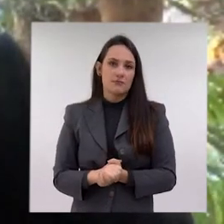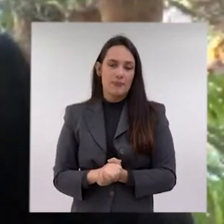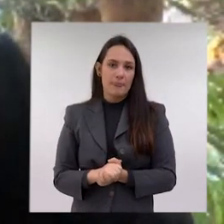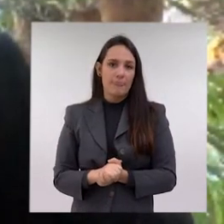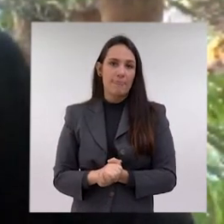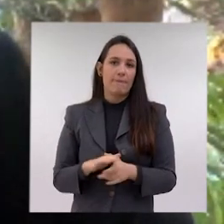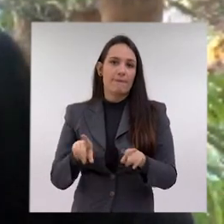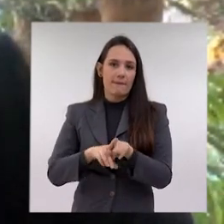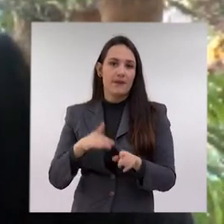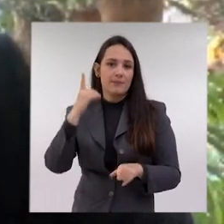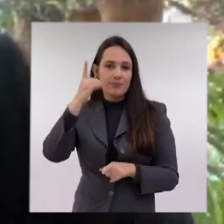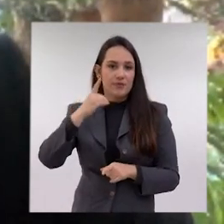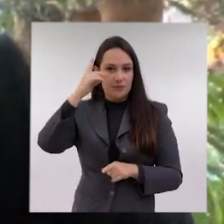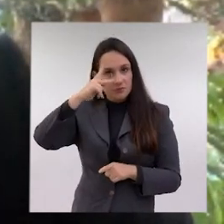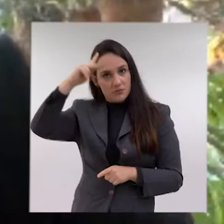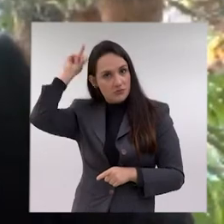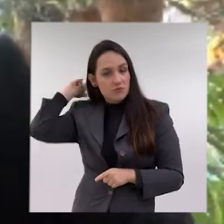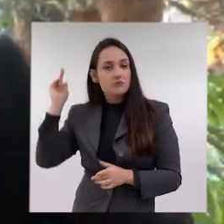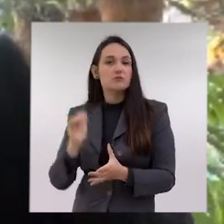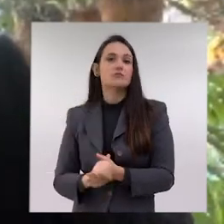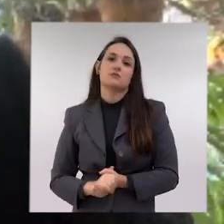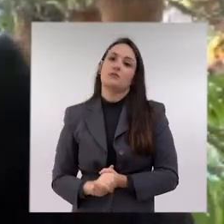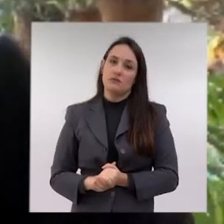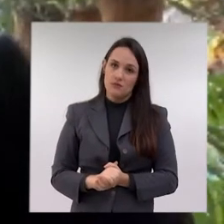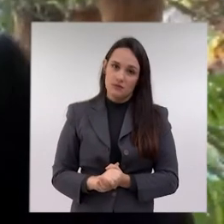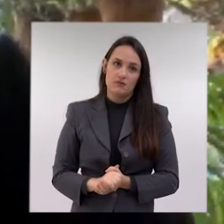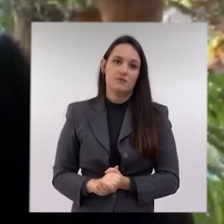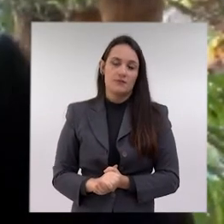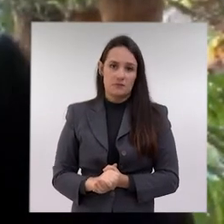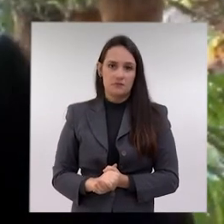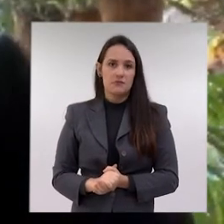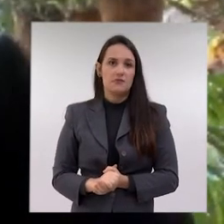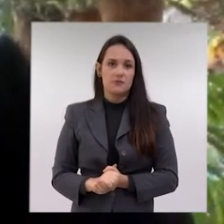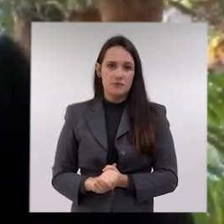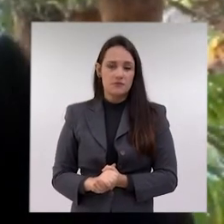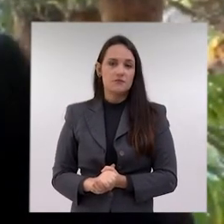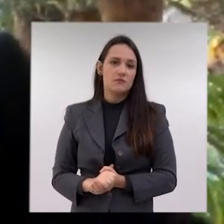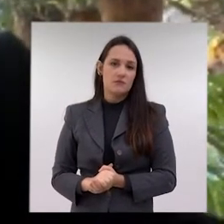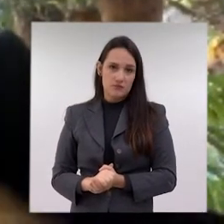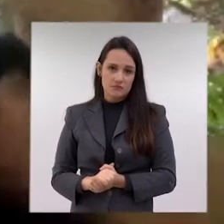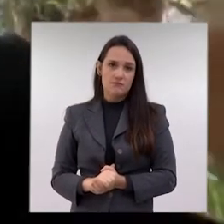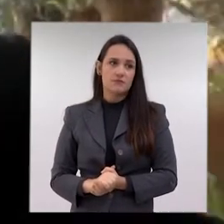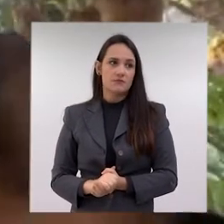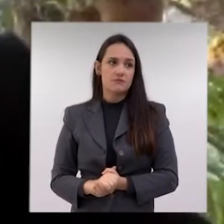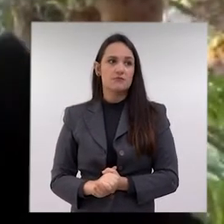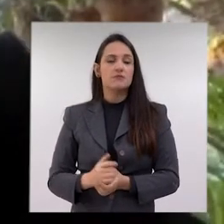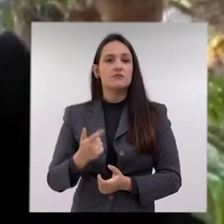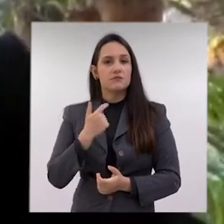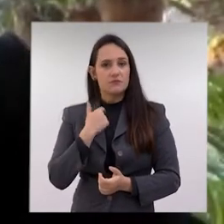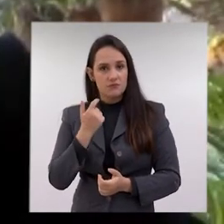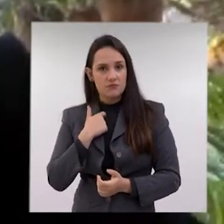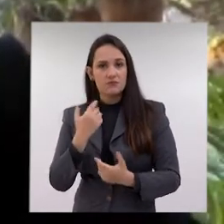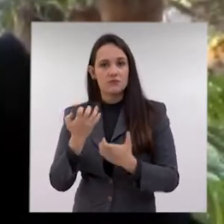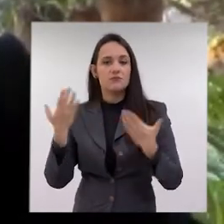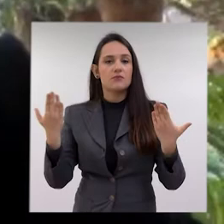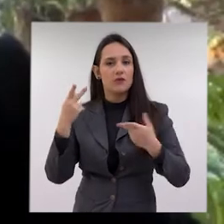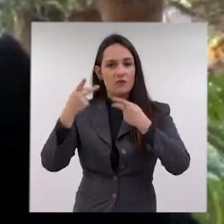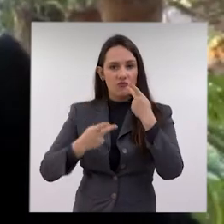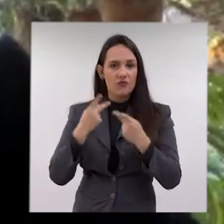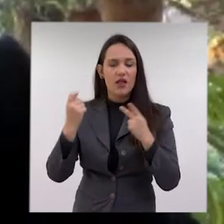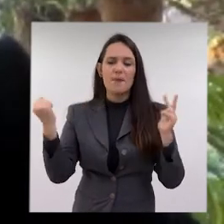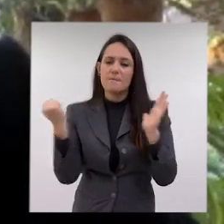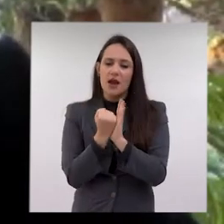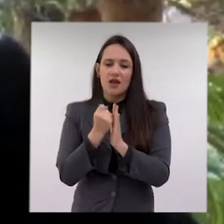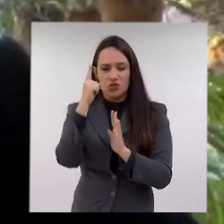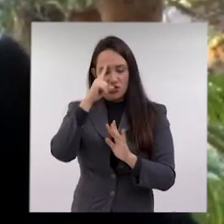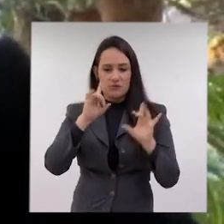nosso deputado Paulo Correia, o presidente, junto com outros deputados, que dão esse destaque, esse dia